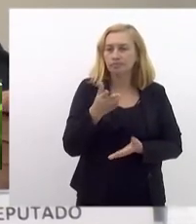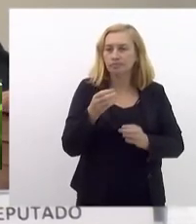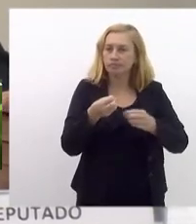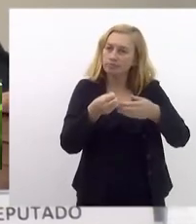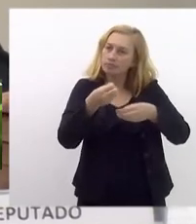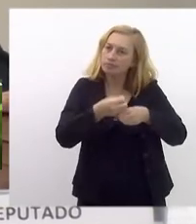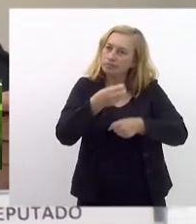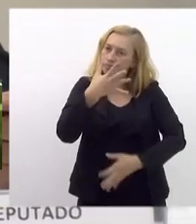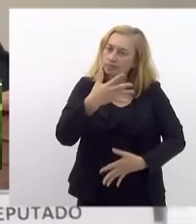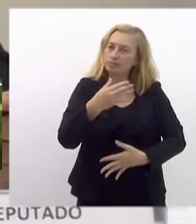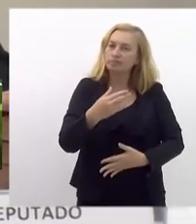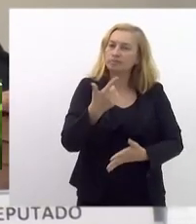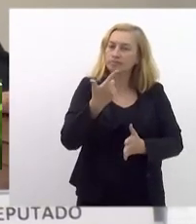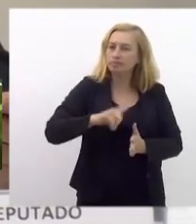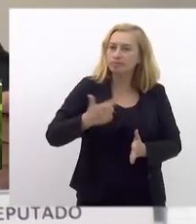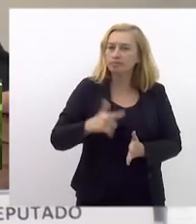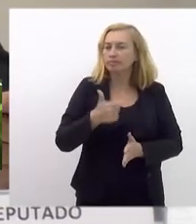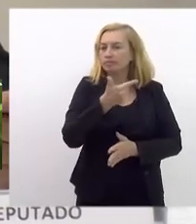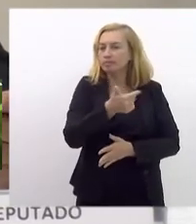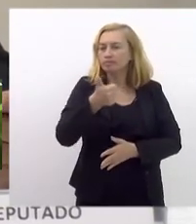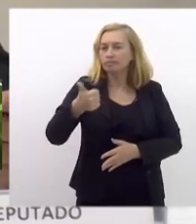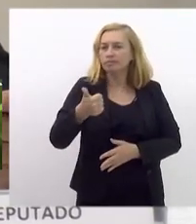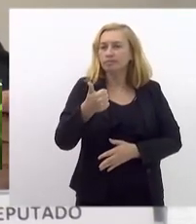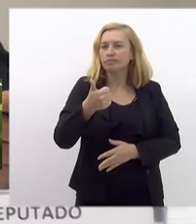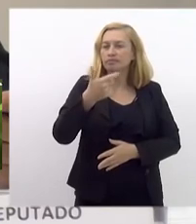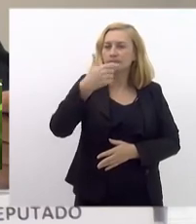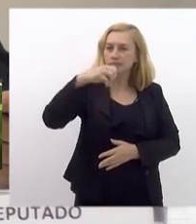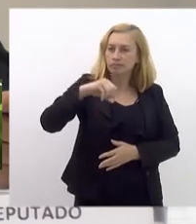mas eu repito aqui, prefixo